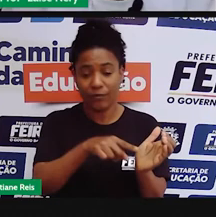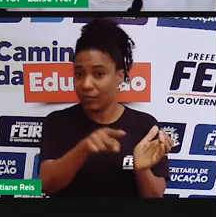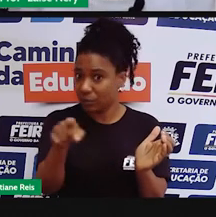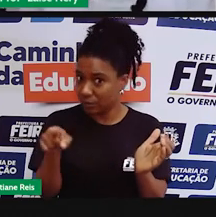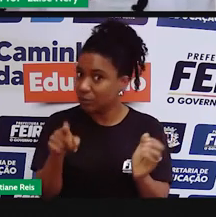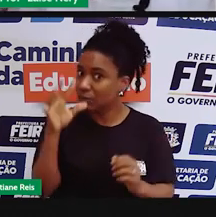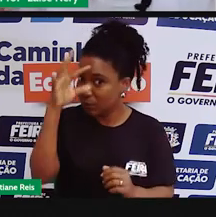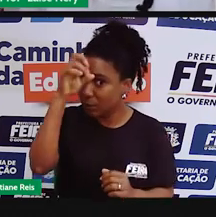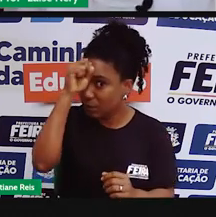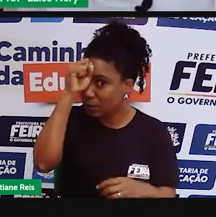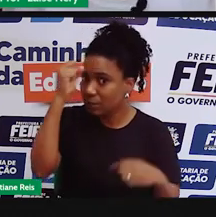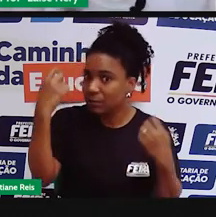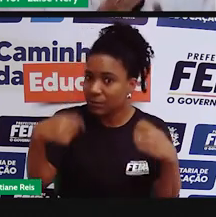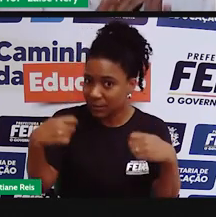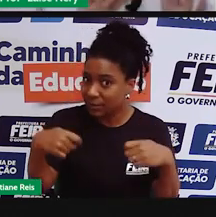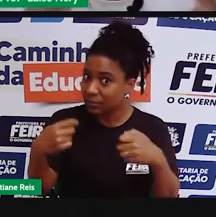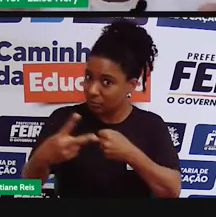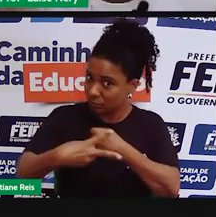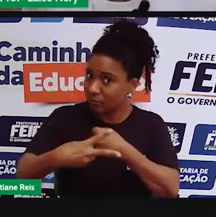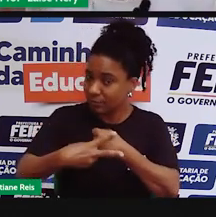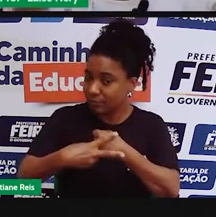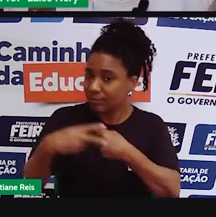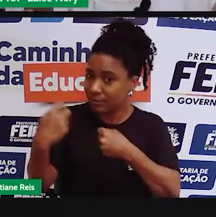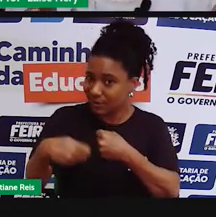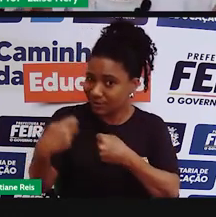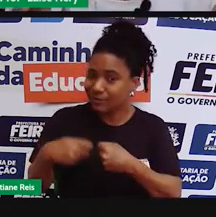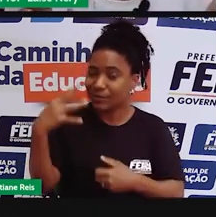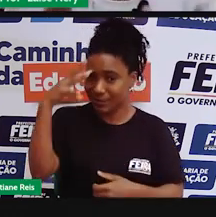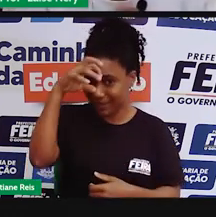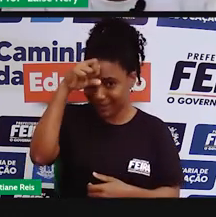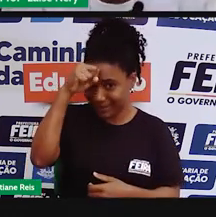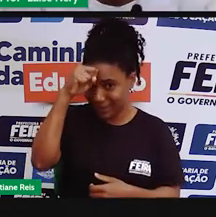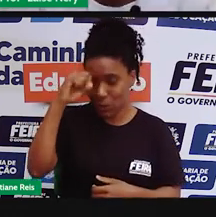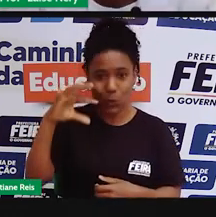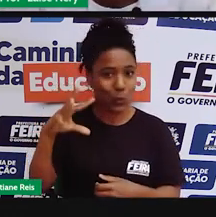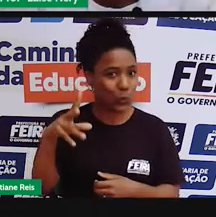estamos estudando sobre os verbos, então vocês vão saber tudo sobre eles.